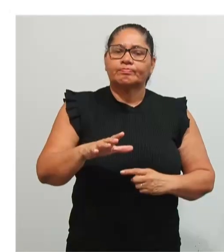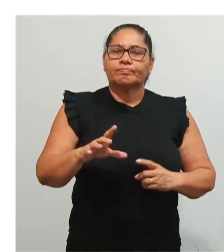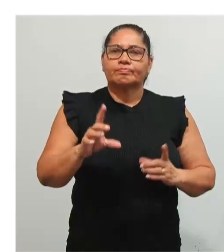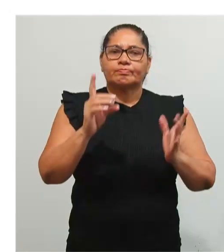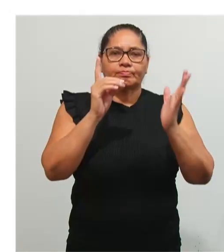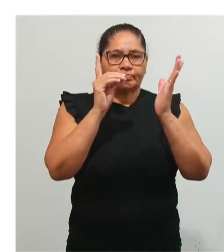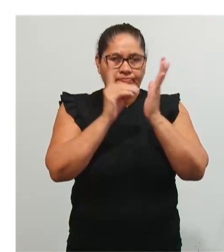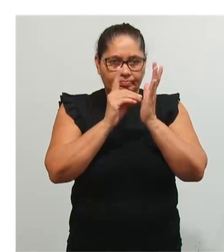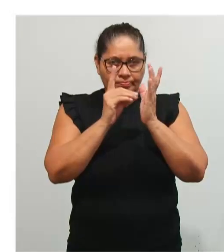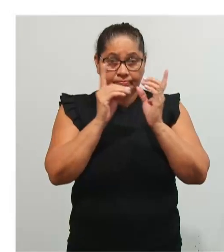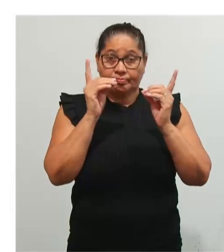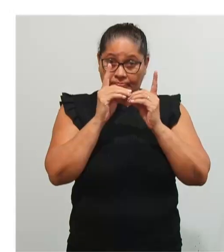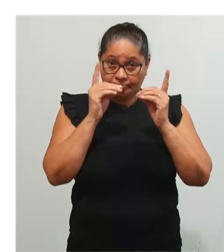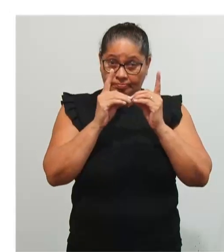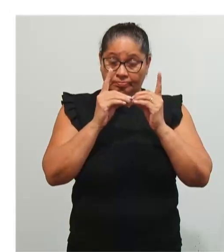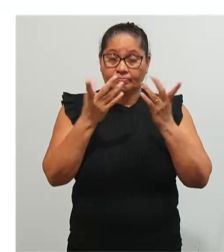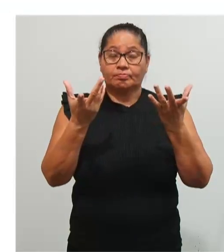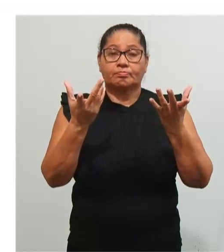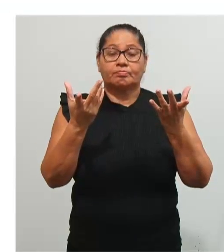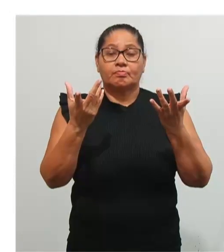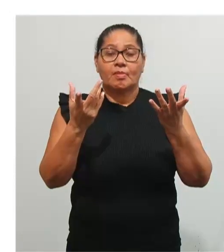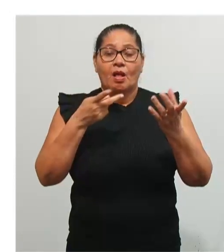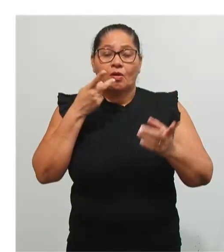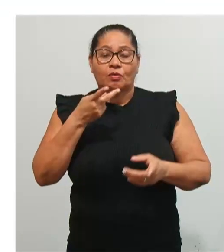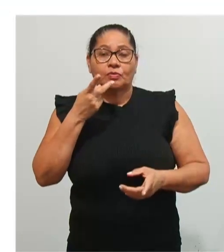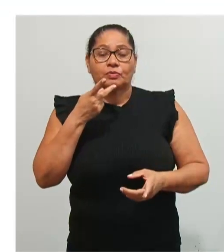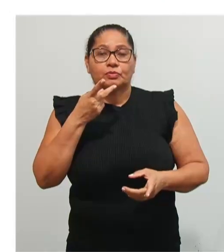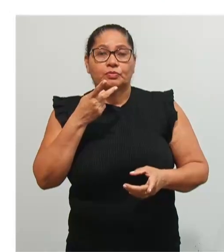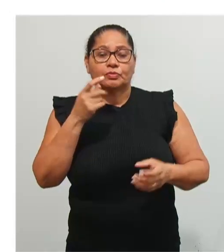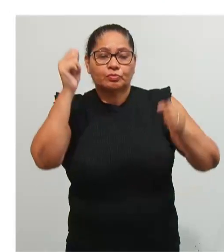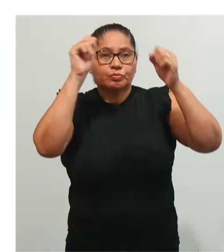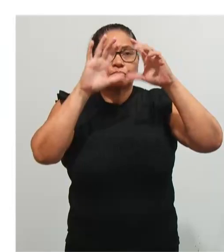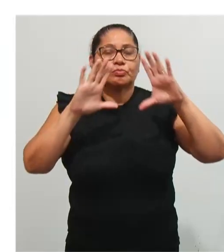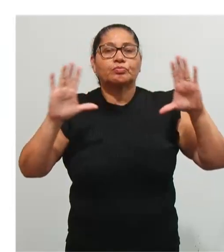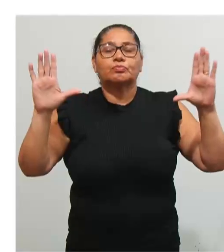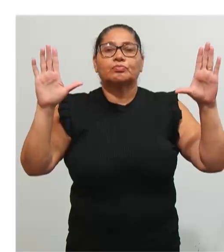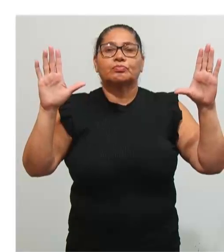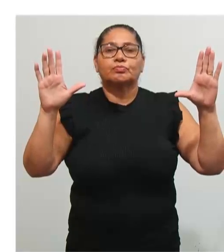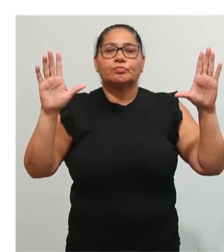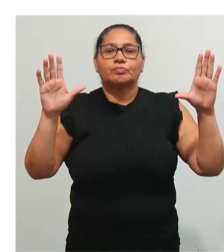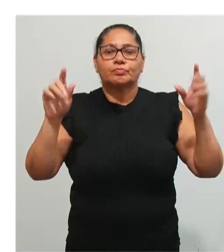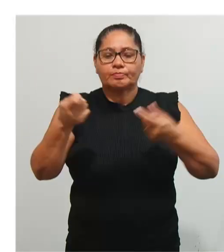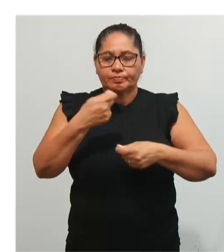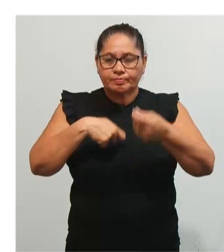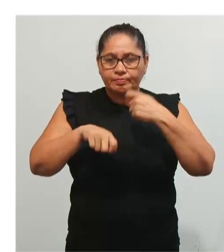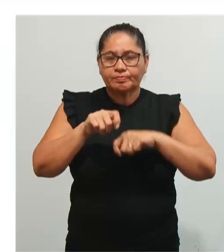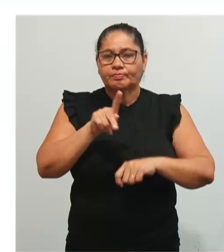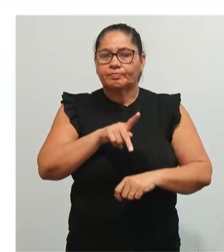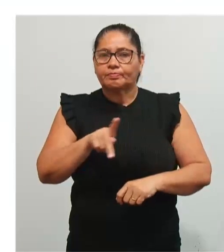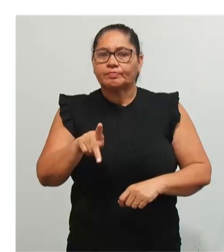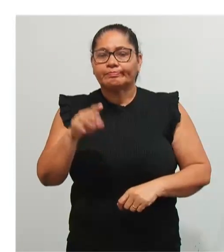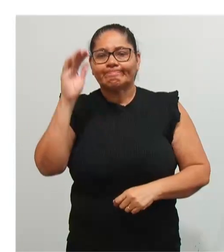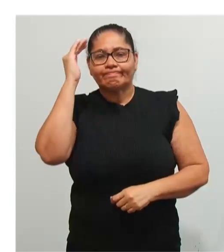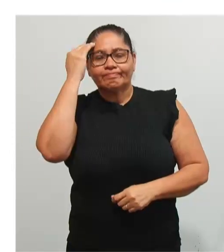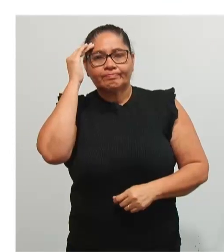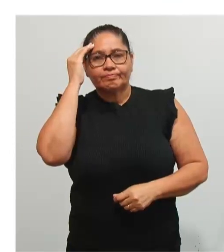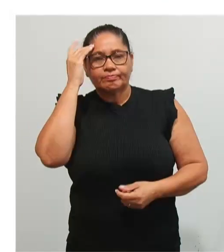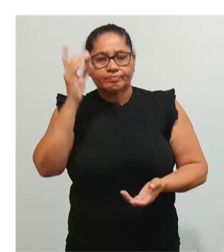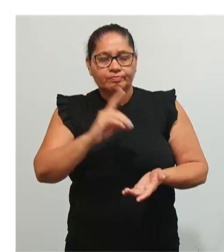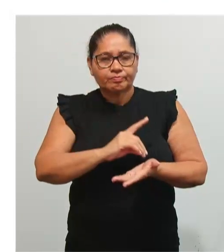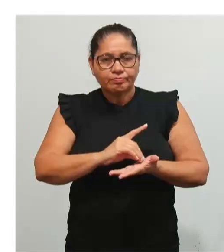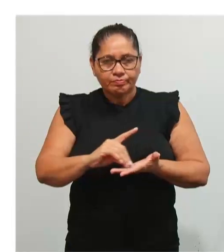democracia. Falando então especificamente sobre transparência na administração pública, entendemos que, segundo o